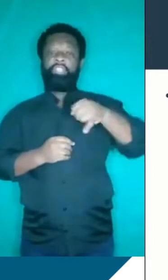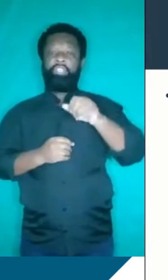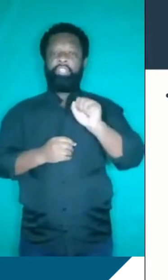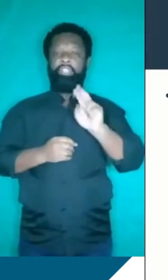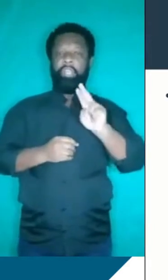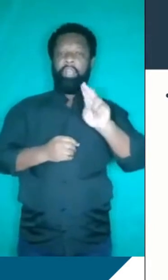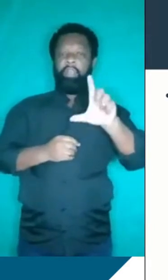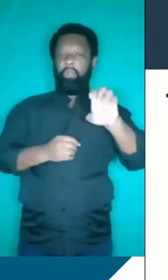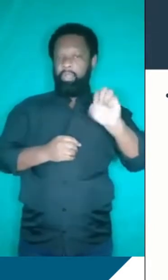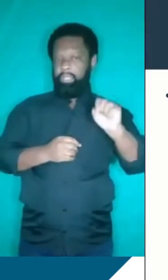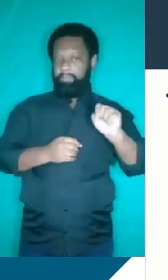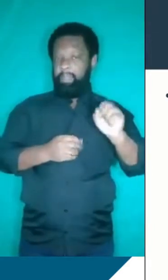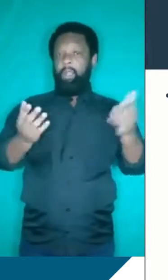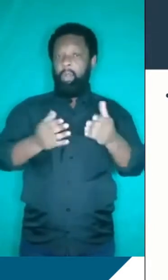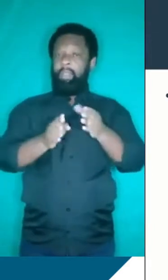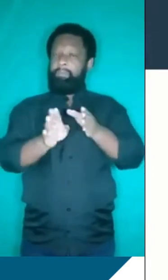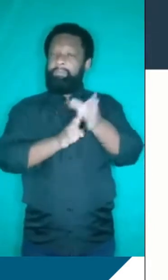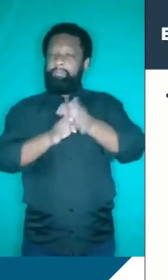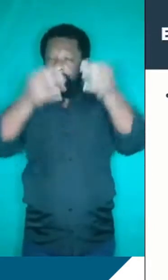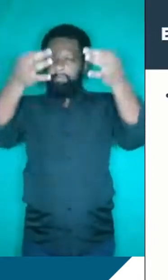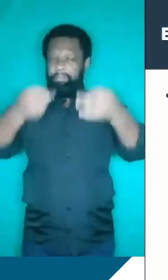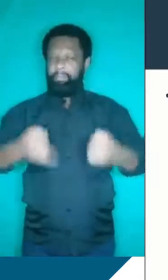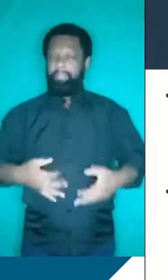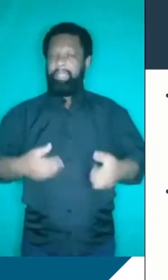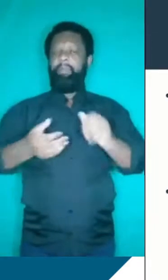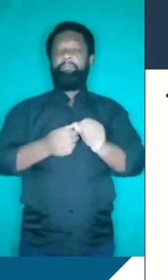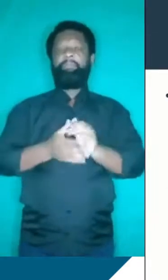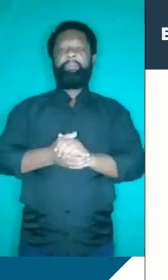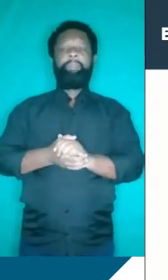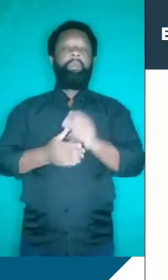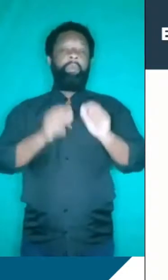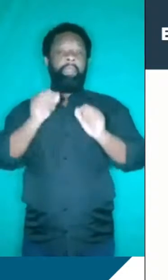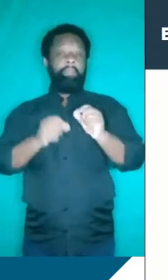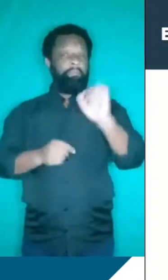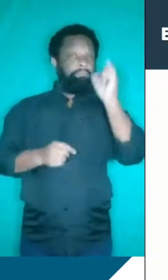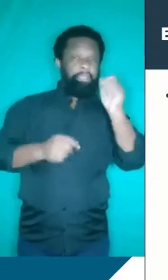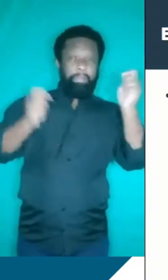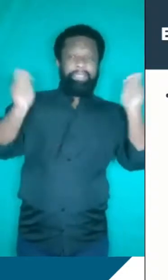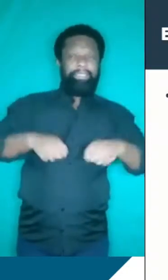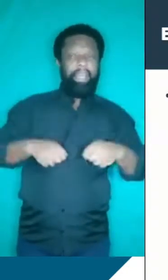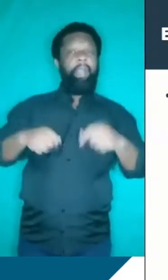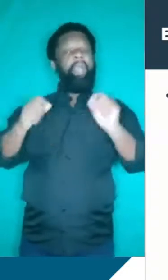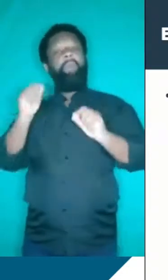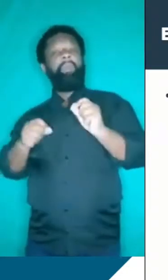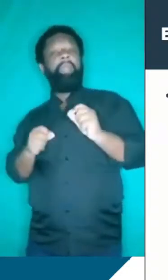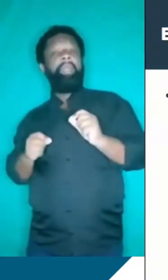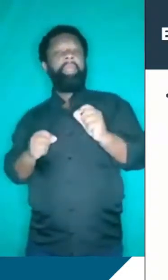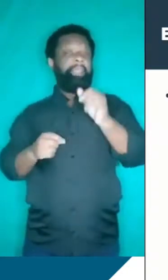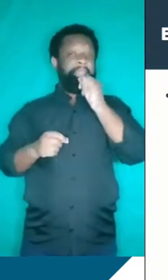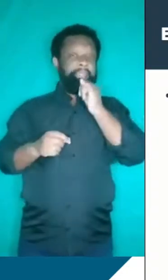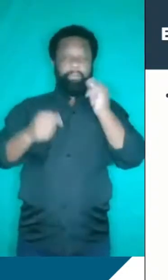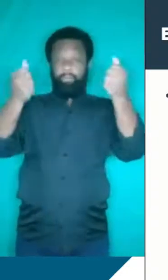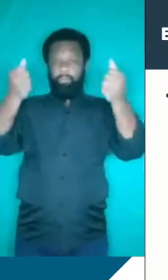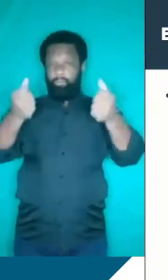bem? Eu queria comentar com vocês, para finalizar aqui, que a energia potencial, ela é, como eu estou